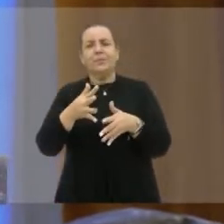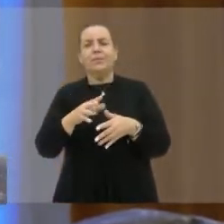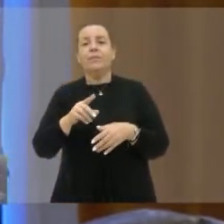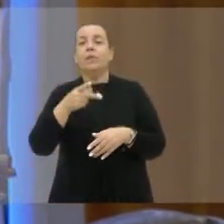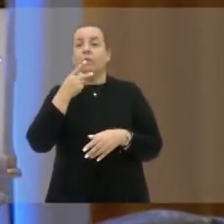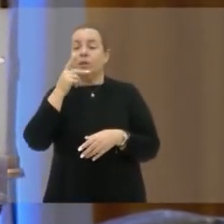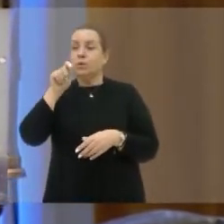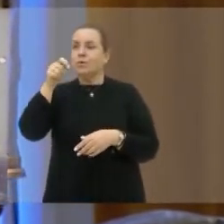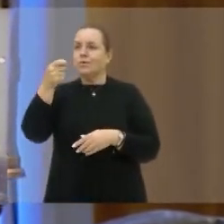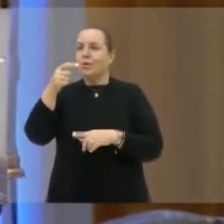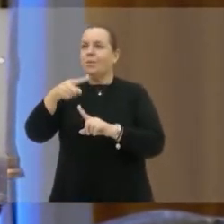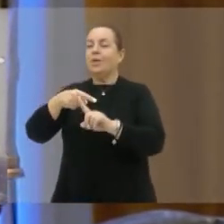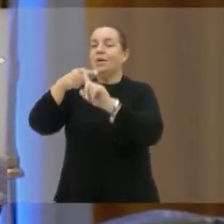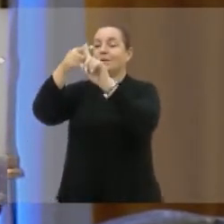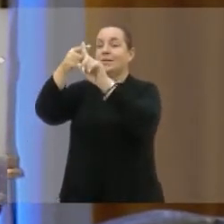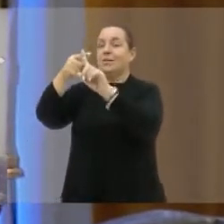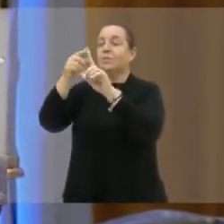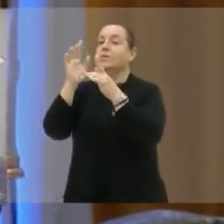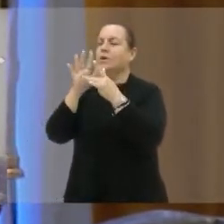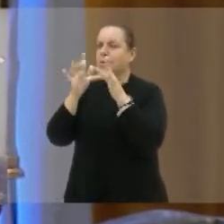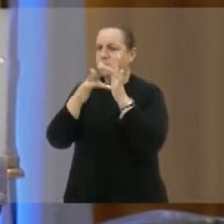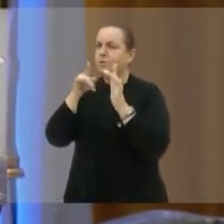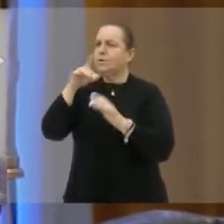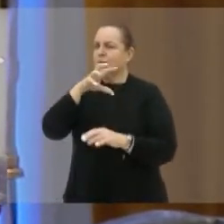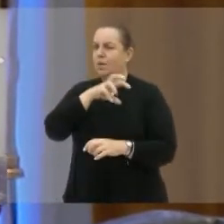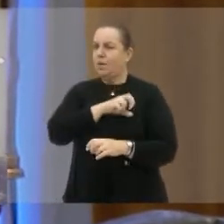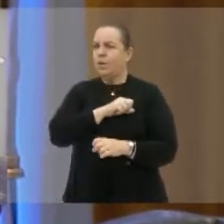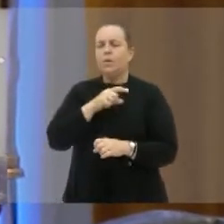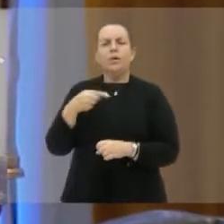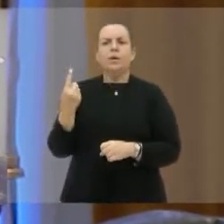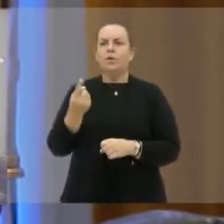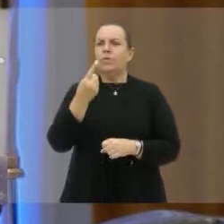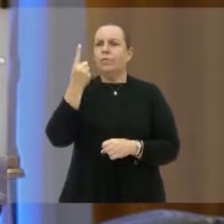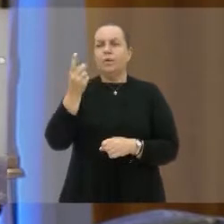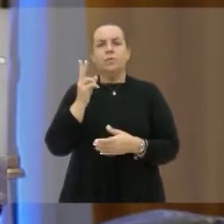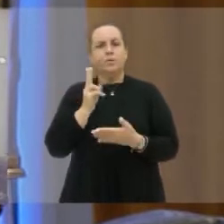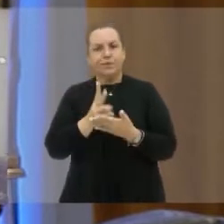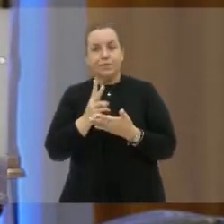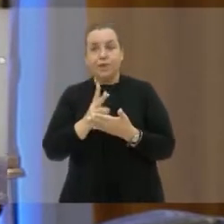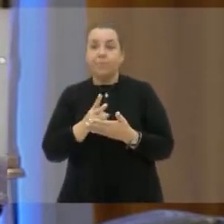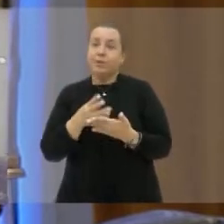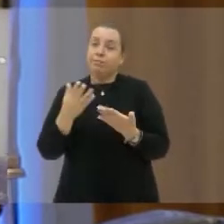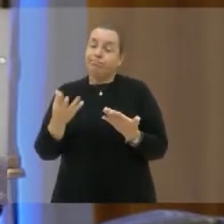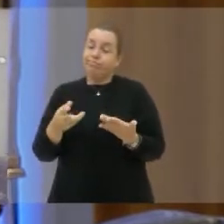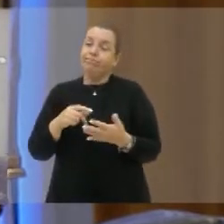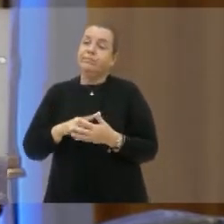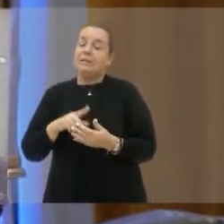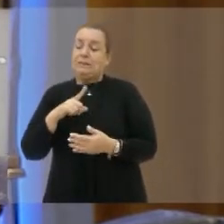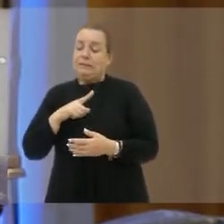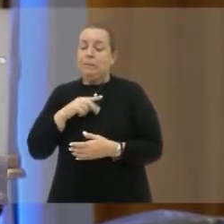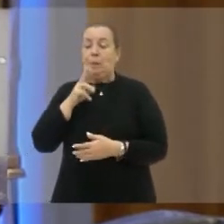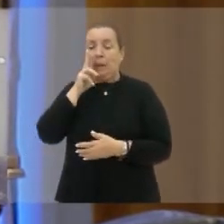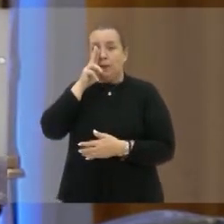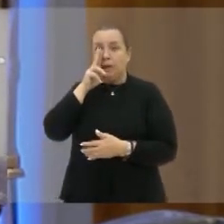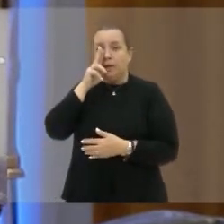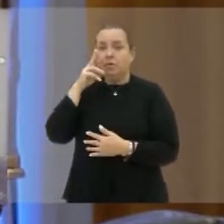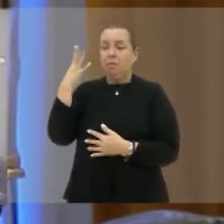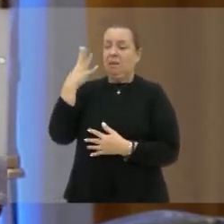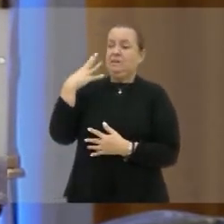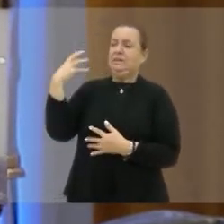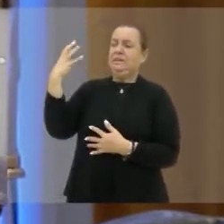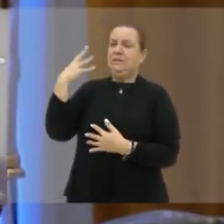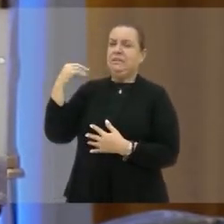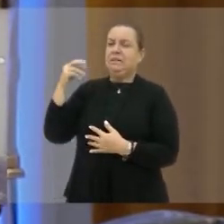da cruz, esse amor infinito. Sempre corremos o risco de deixarmos seduzir pelas